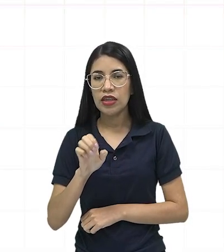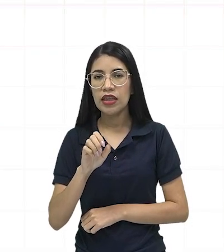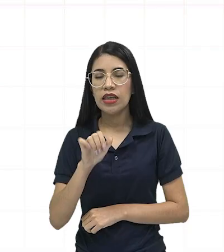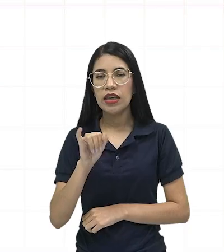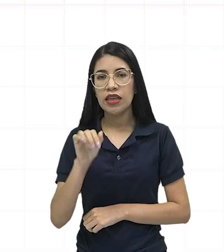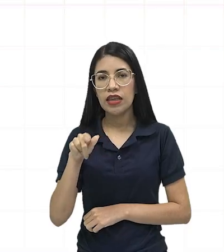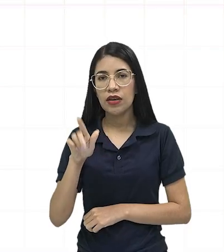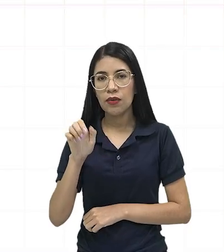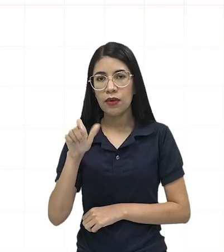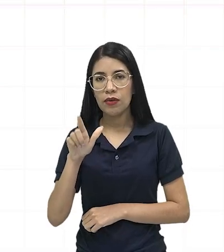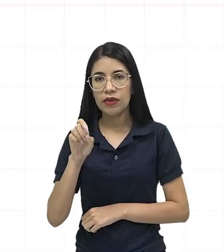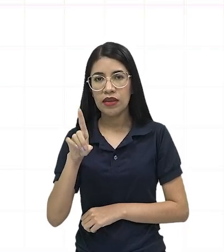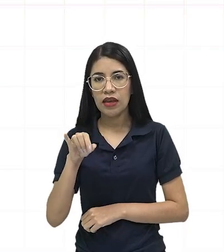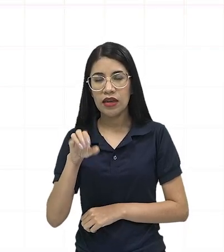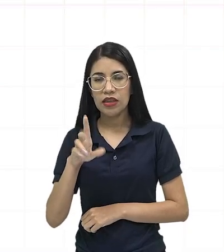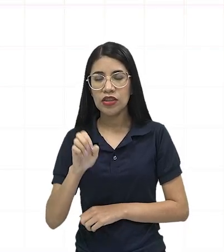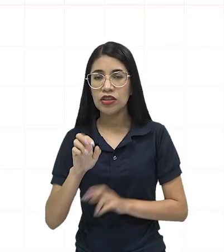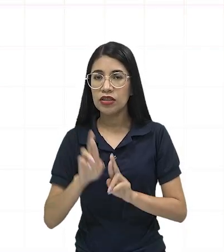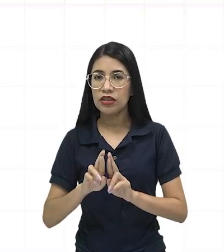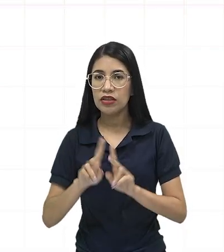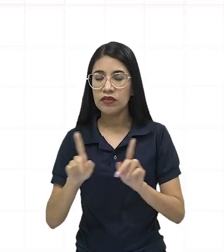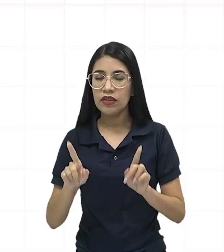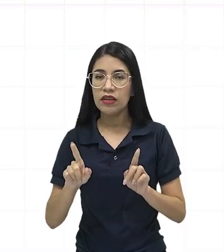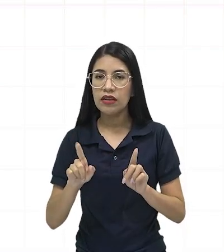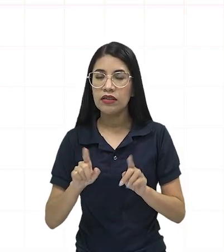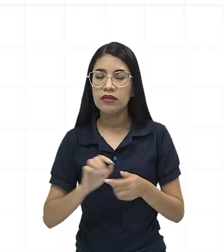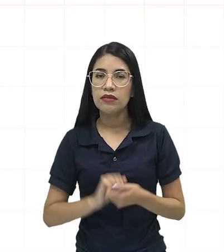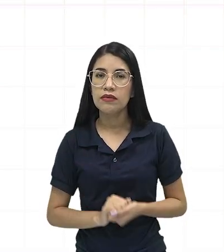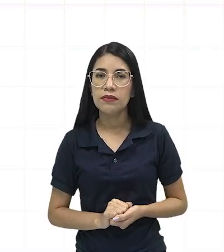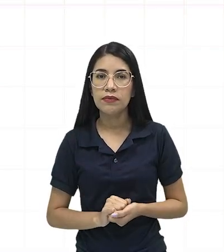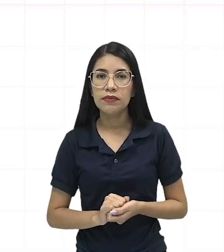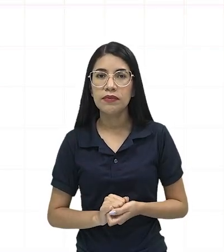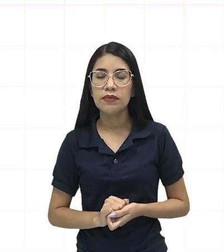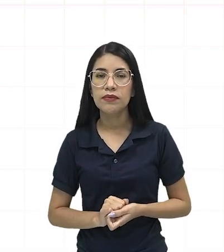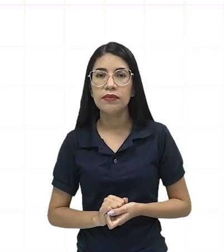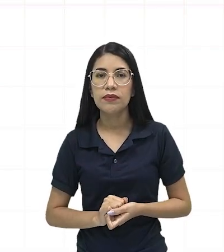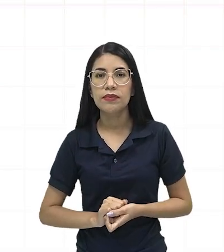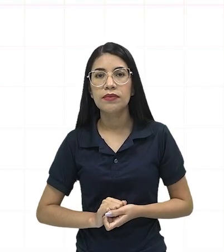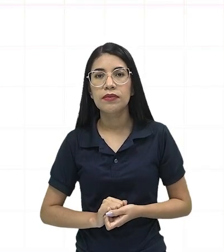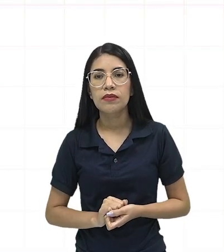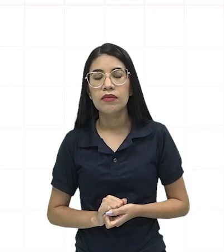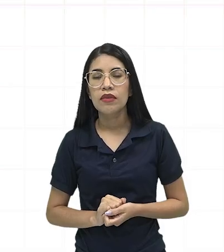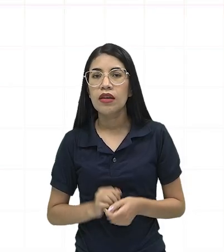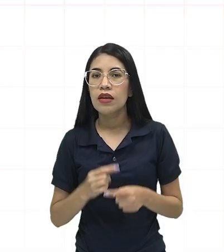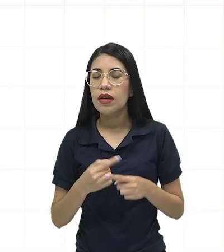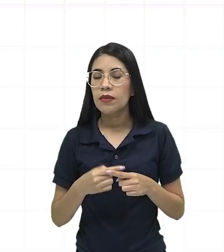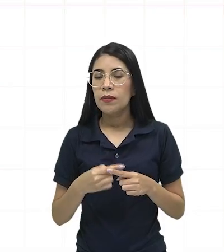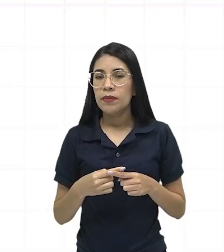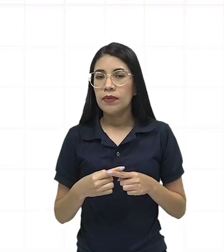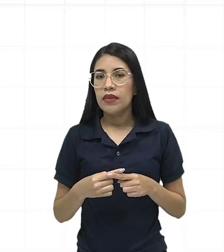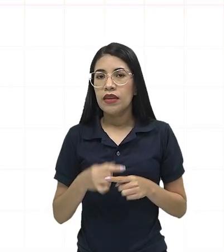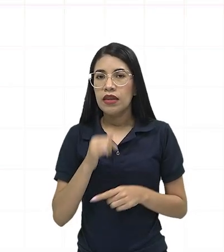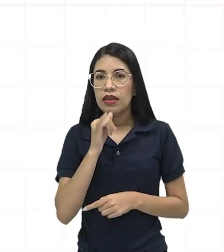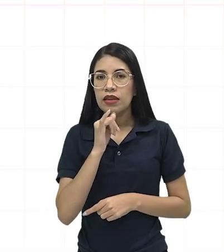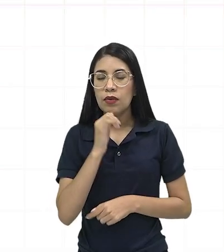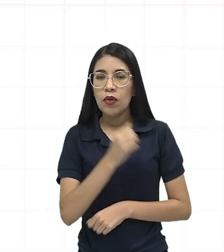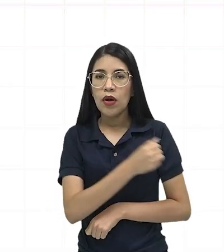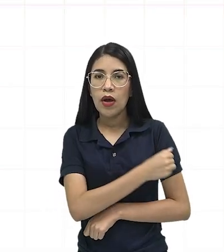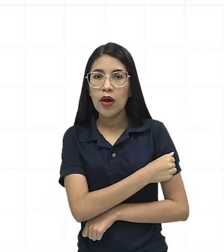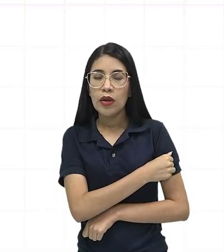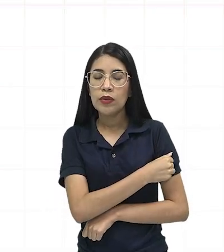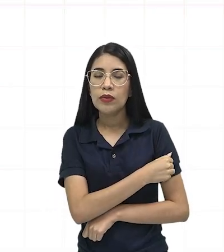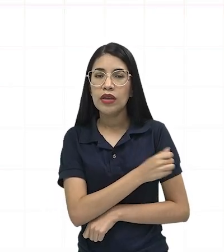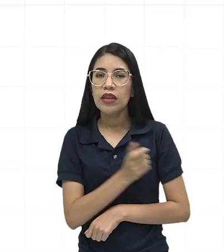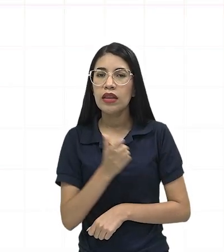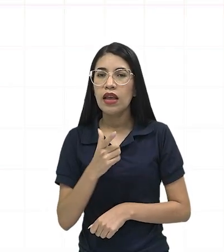de igualdade, nós não estamos falando de equidade, tá bom? Porque, por exemplo, um aluno que tem